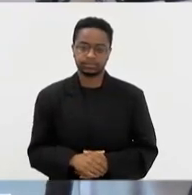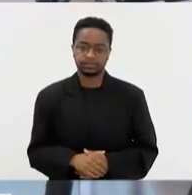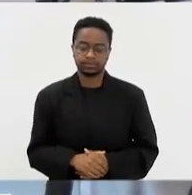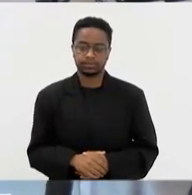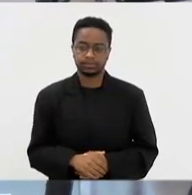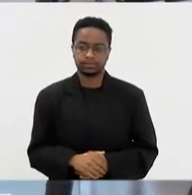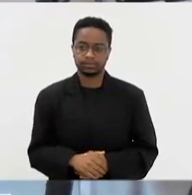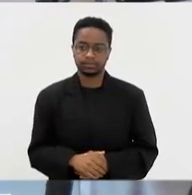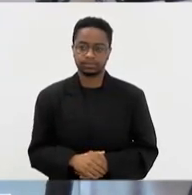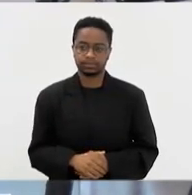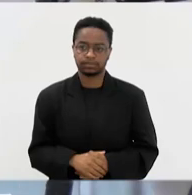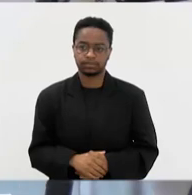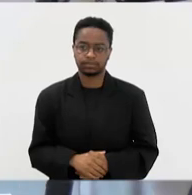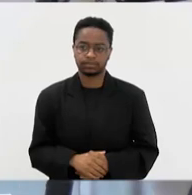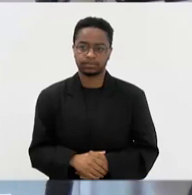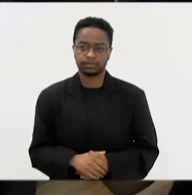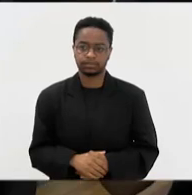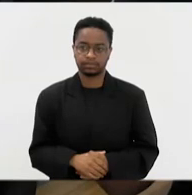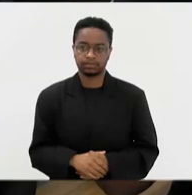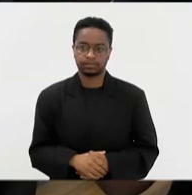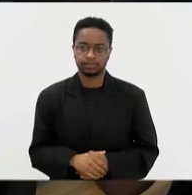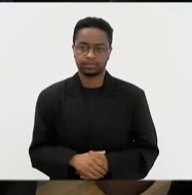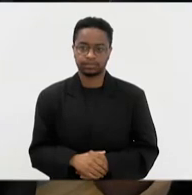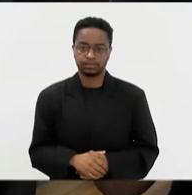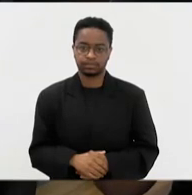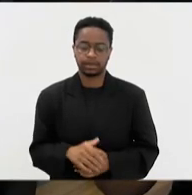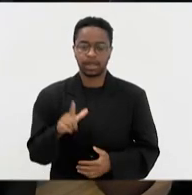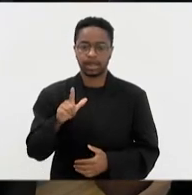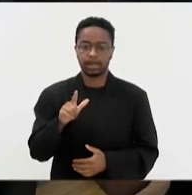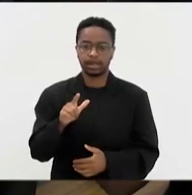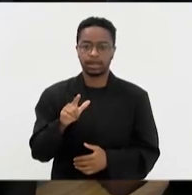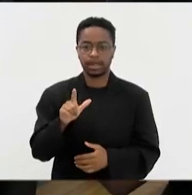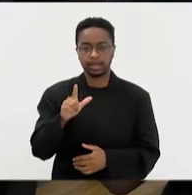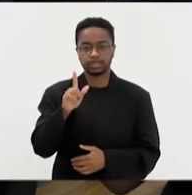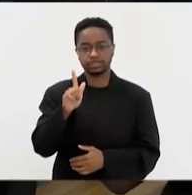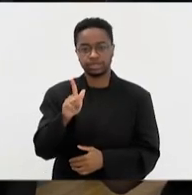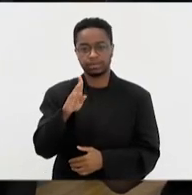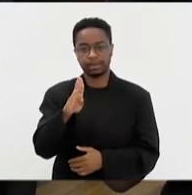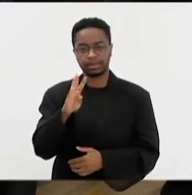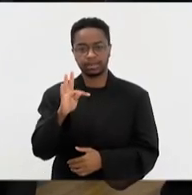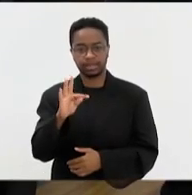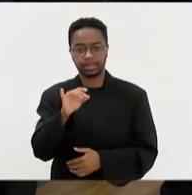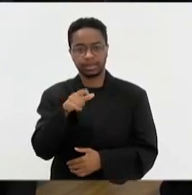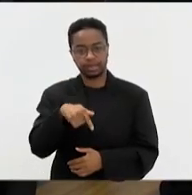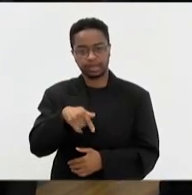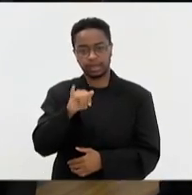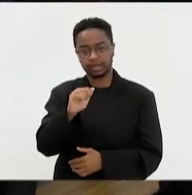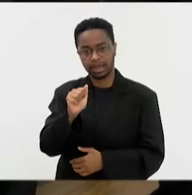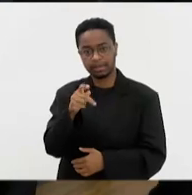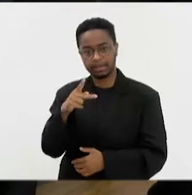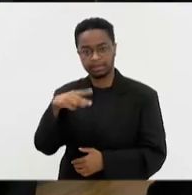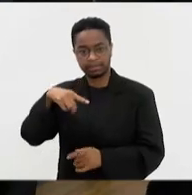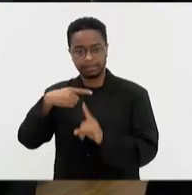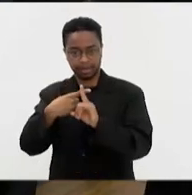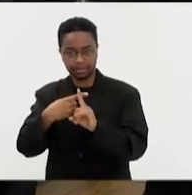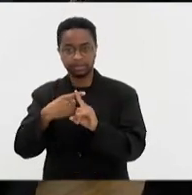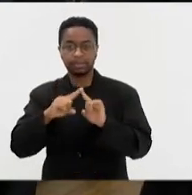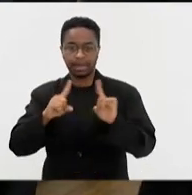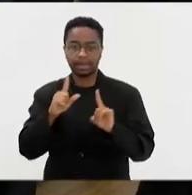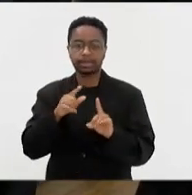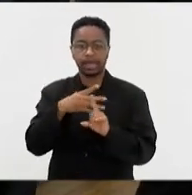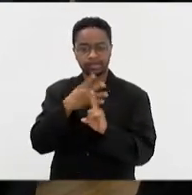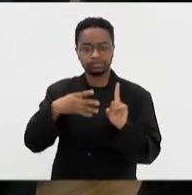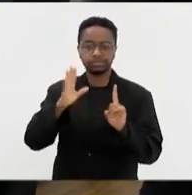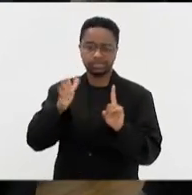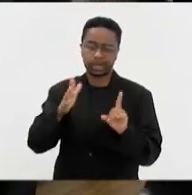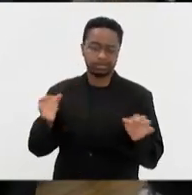O termo é LGBTQIAP+. AP+, agora. LGBT já serve. É mais. É melhor. Fácil. Porque as letras